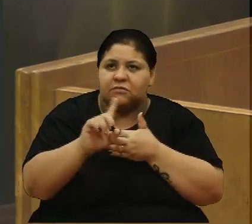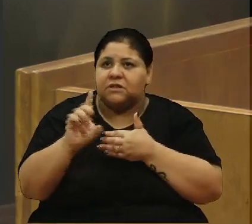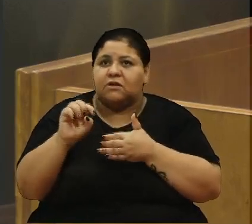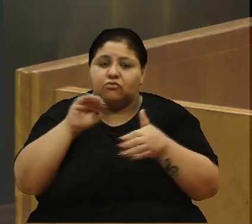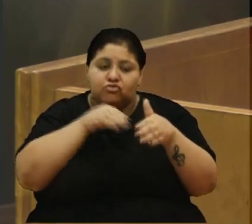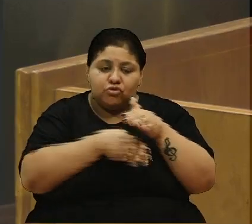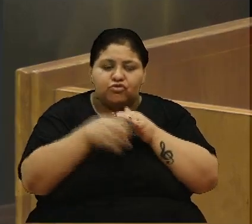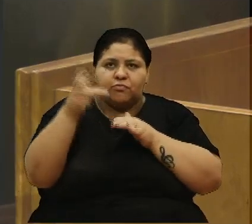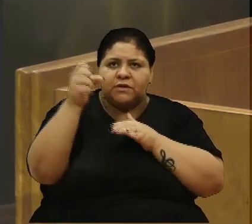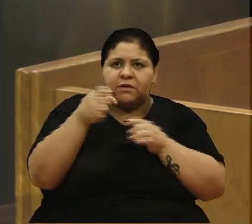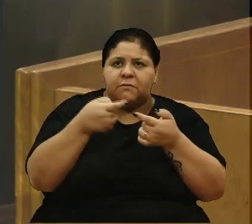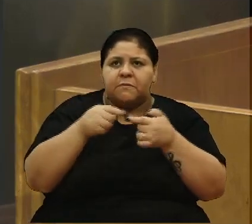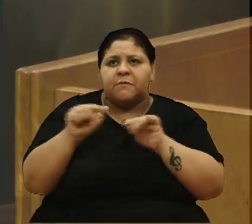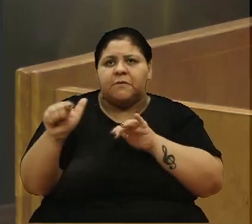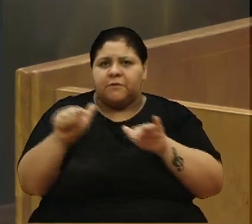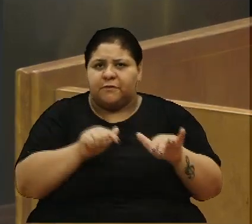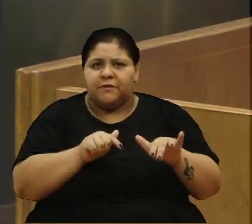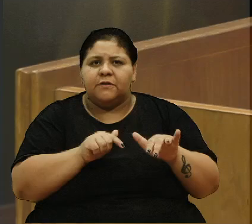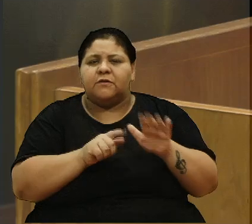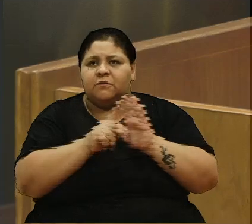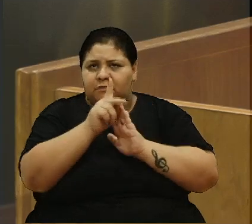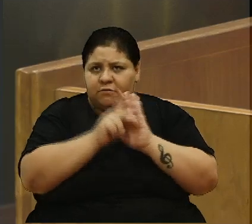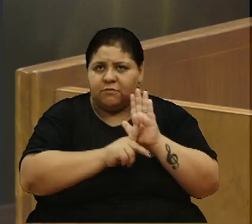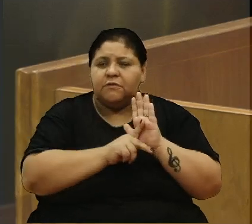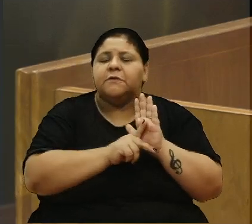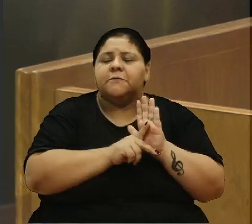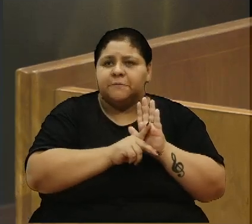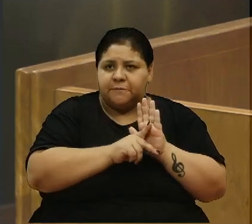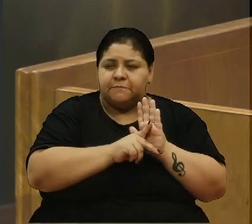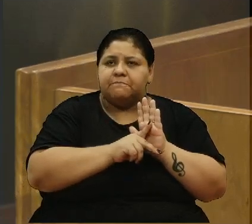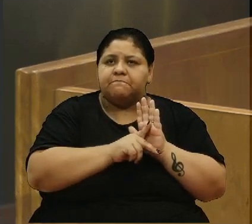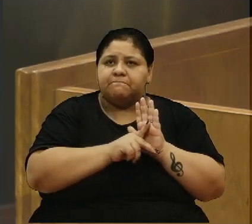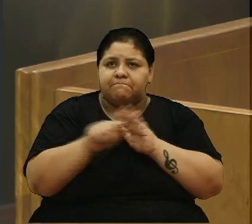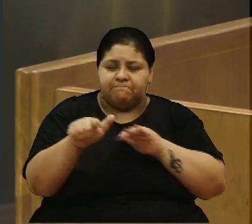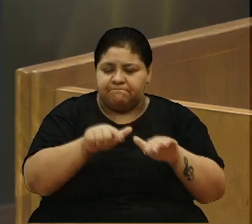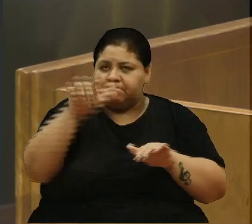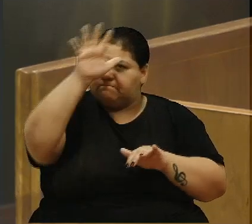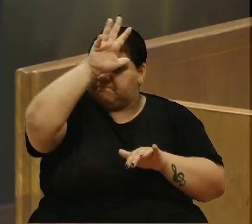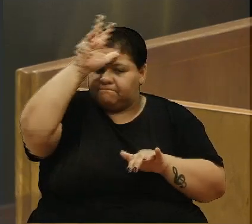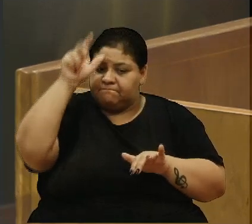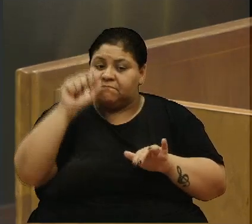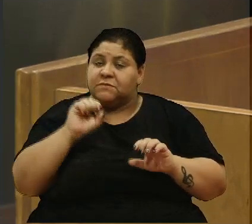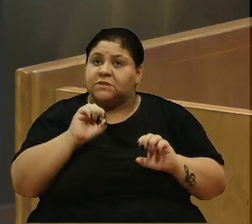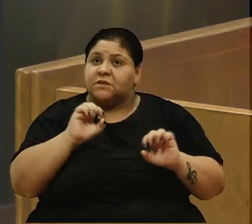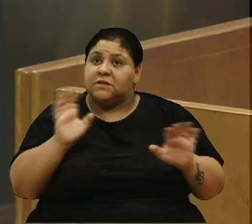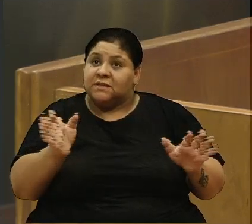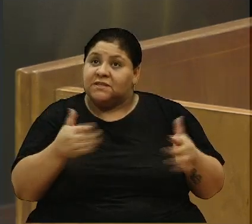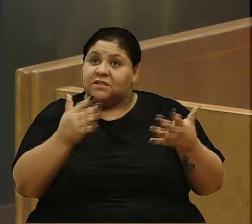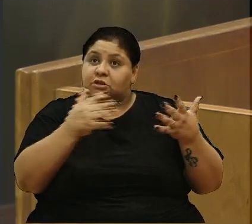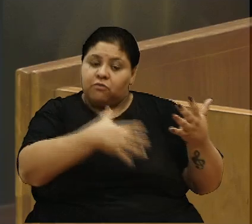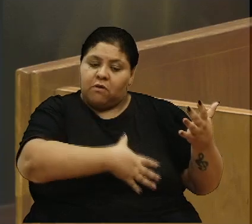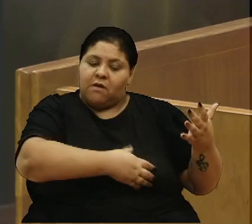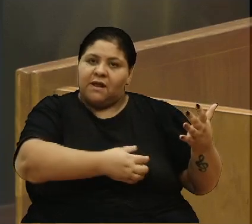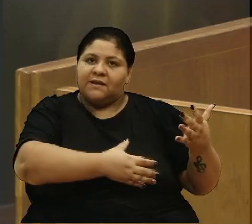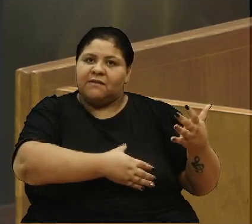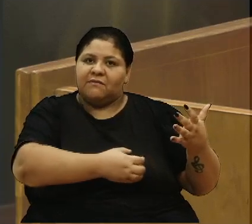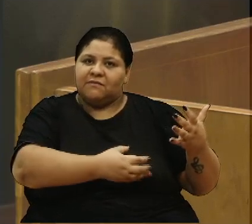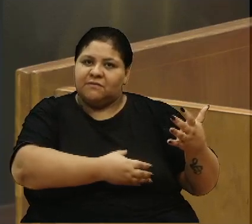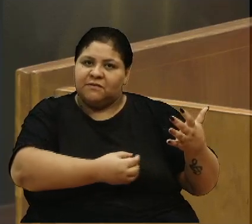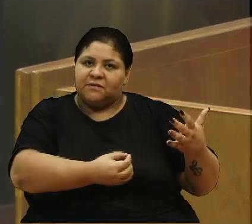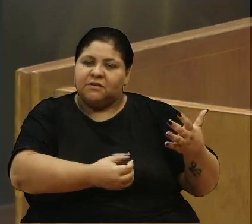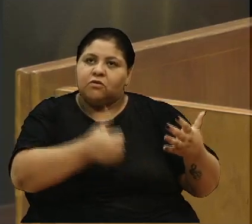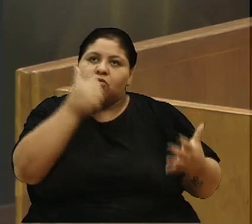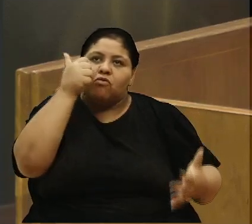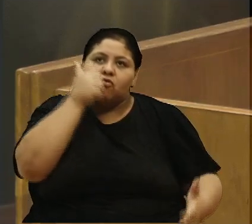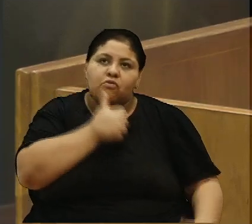de leite, mas da semana, né, do projeto de lei que virou lei, da Semana Municipal de Incentivo ao Aleitamento Materno, com